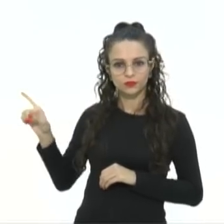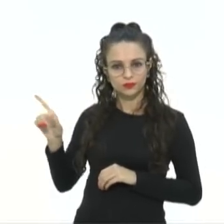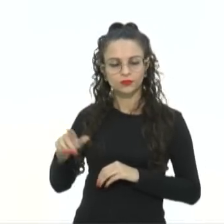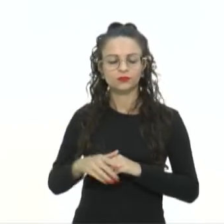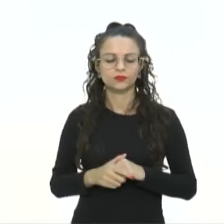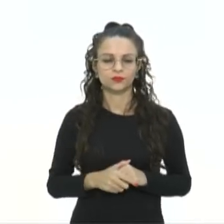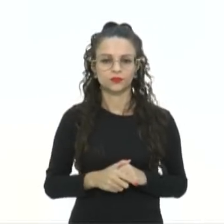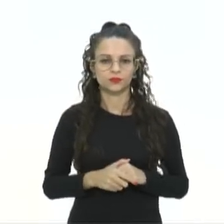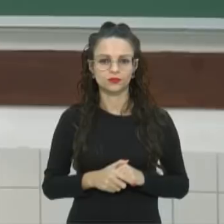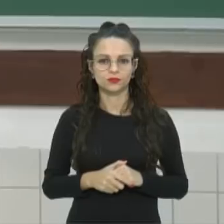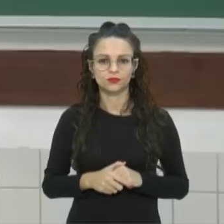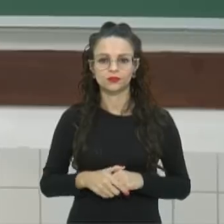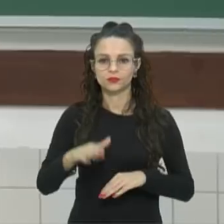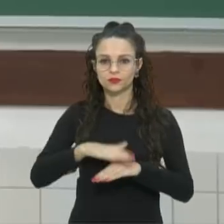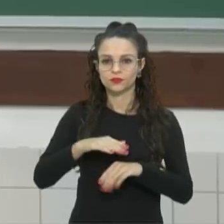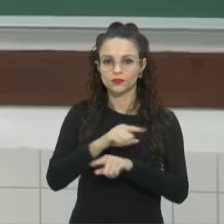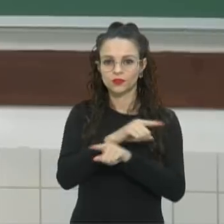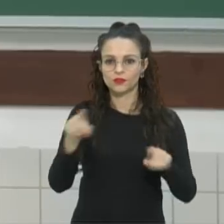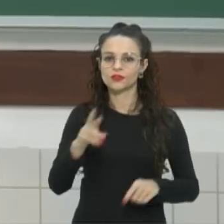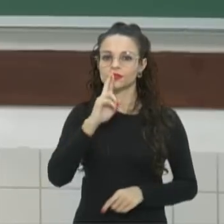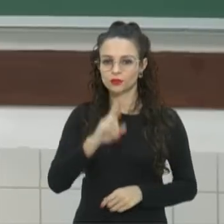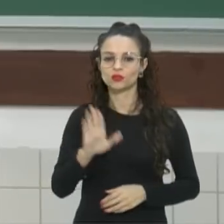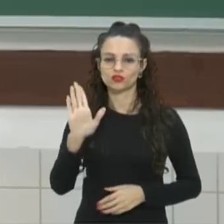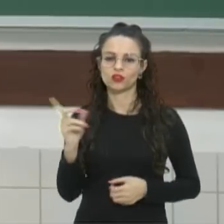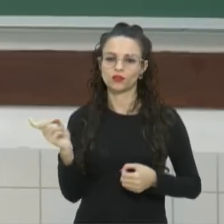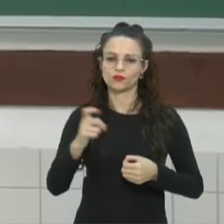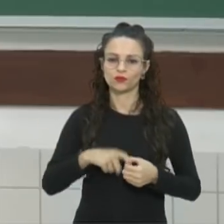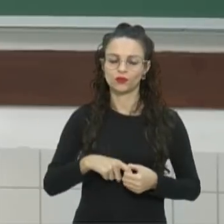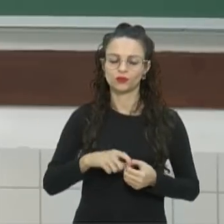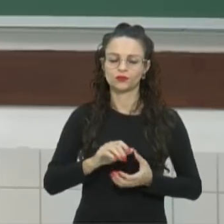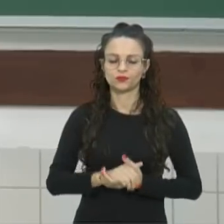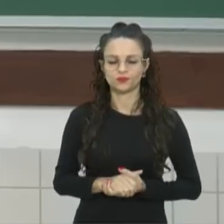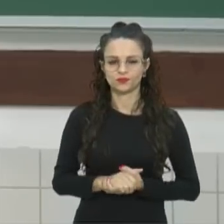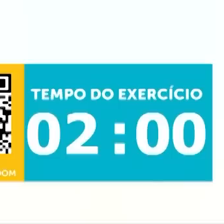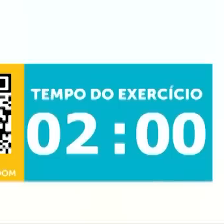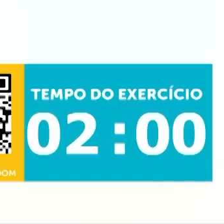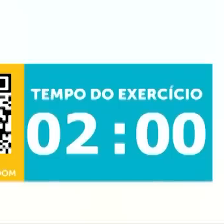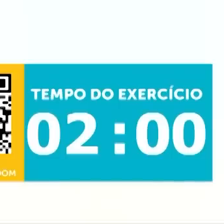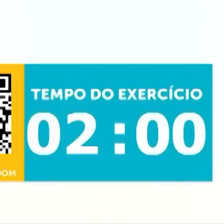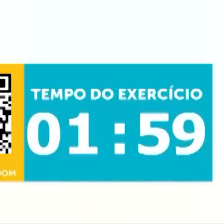letra D, Allan Kardec. Vou deixar um tempo para você responder, em seguida voltamos com a aula.